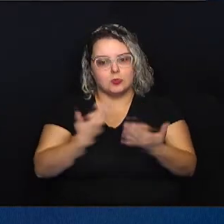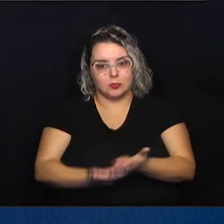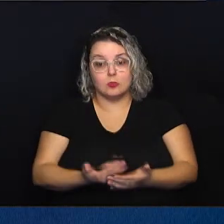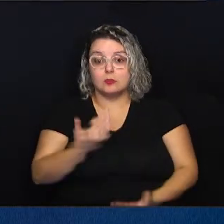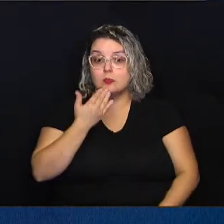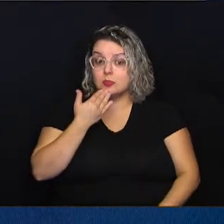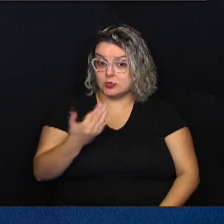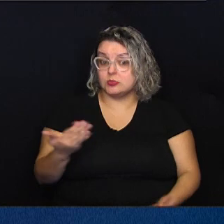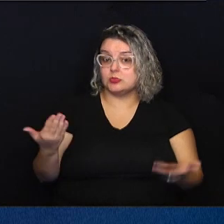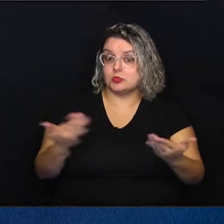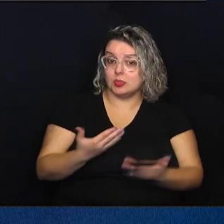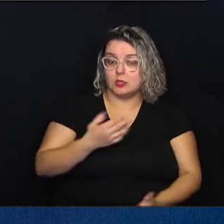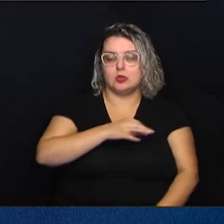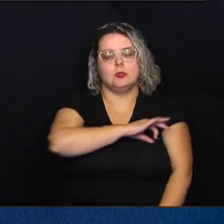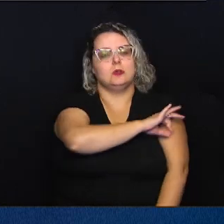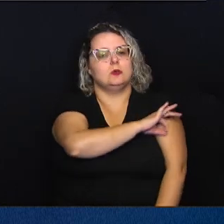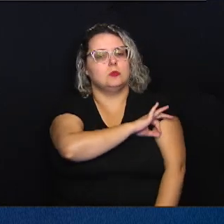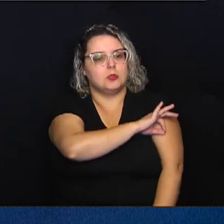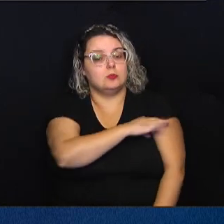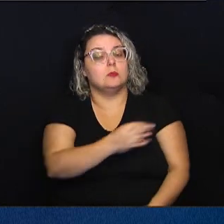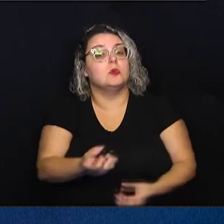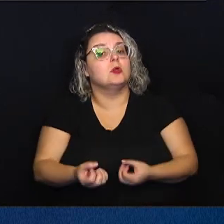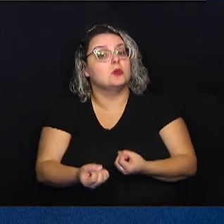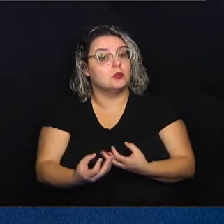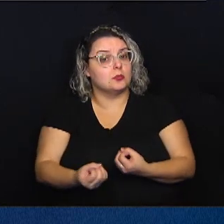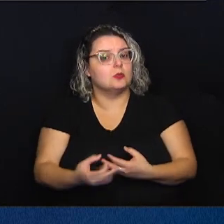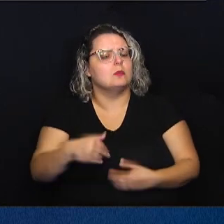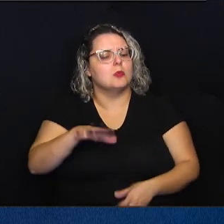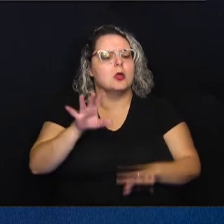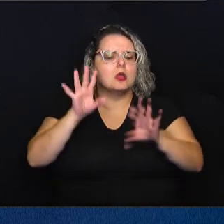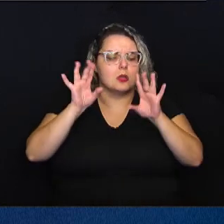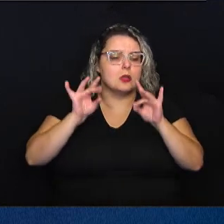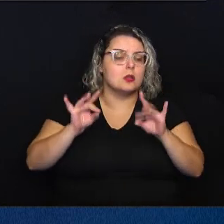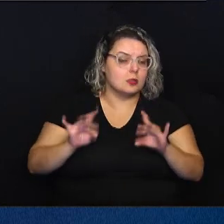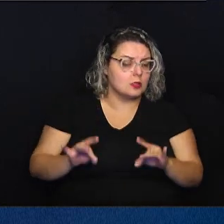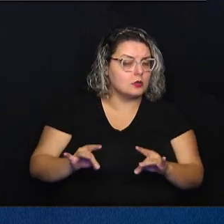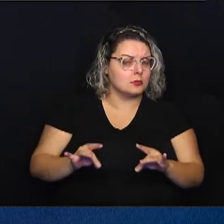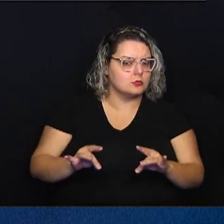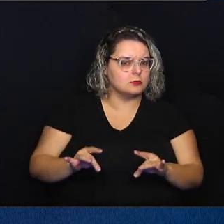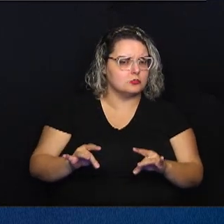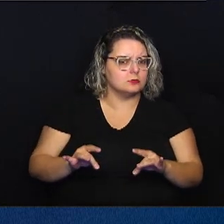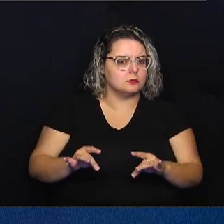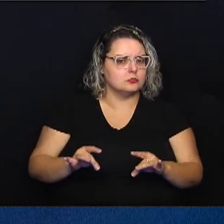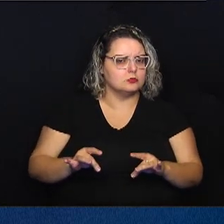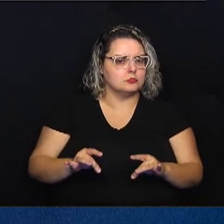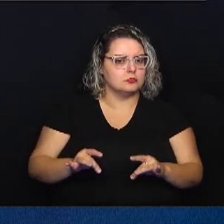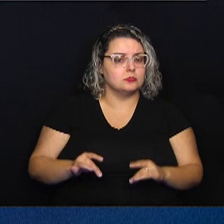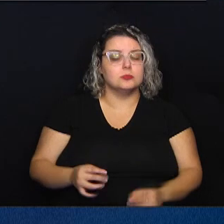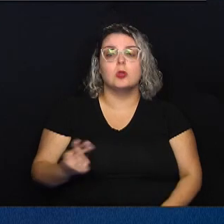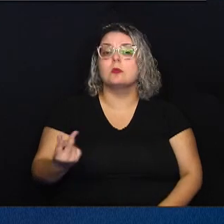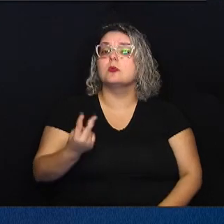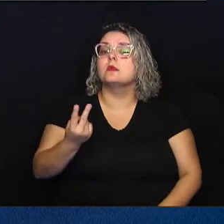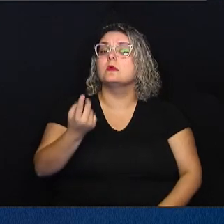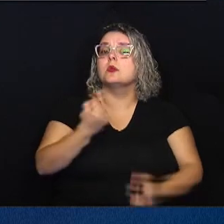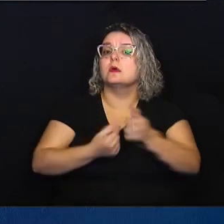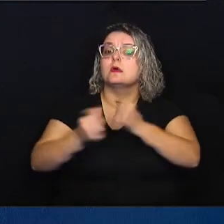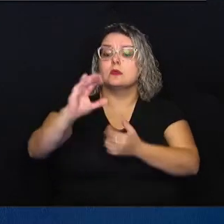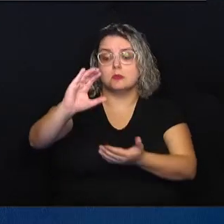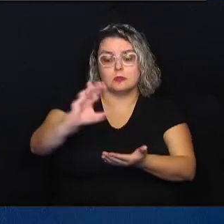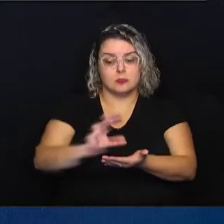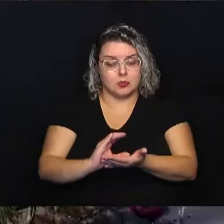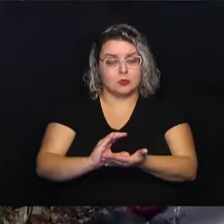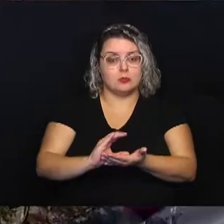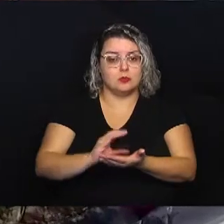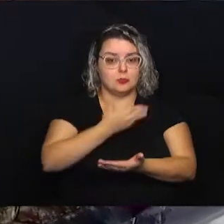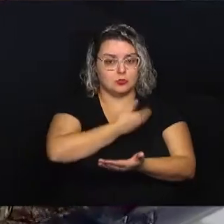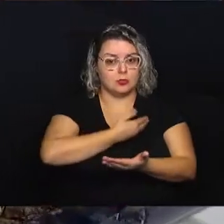pedindo agora à Prefeitura informações mais detalhadas e específicas sobre os valores repassados pelo governo